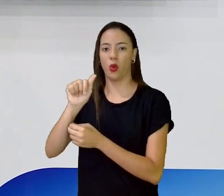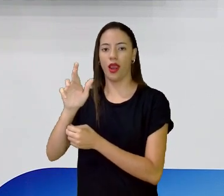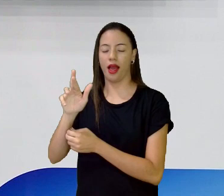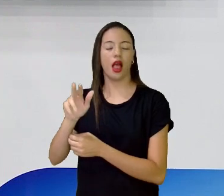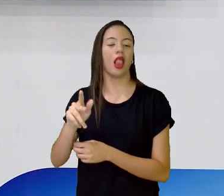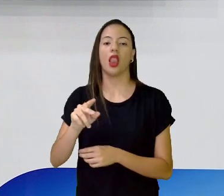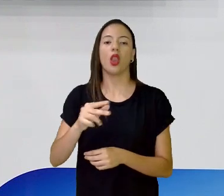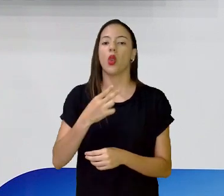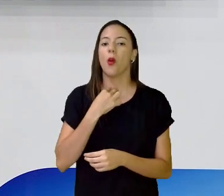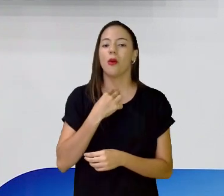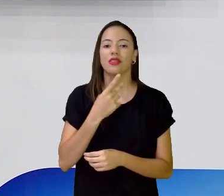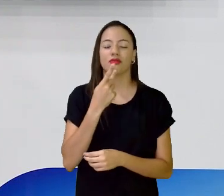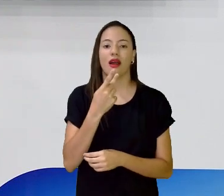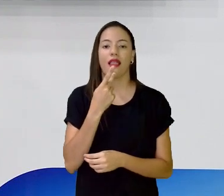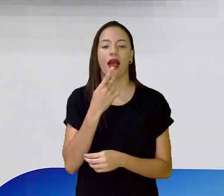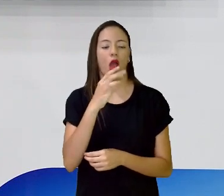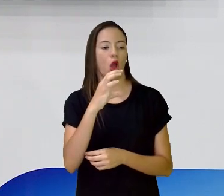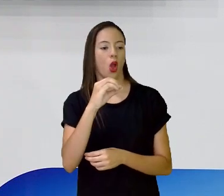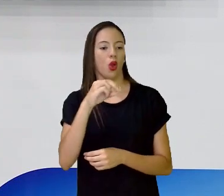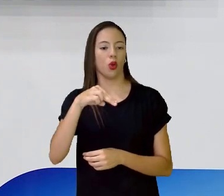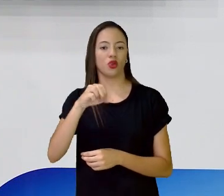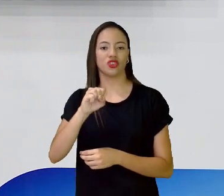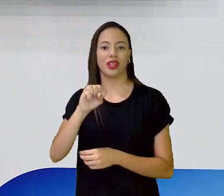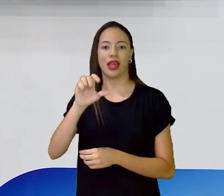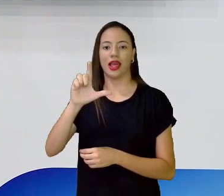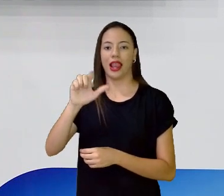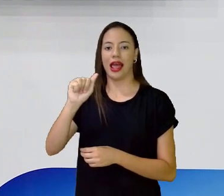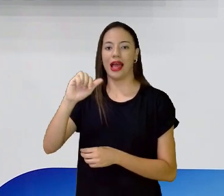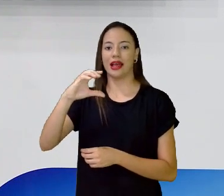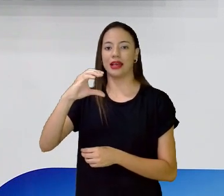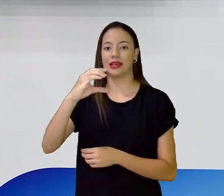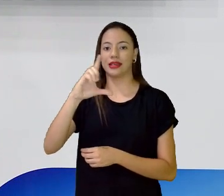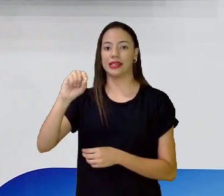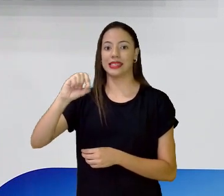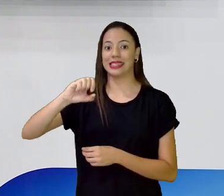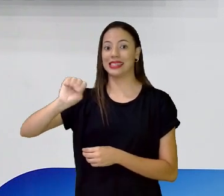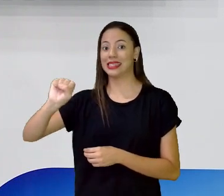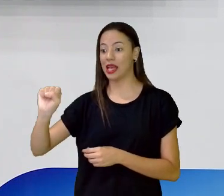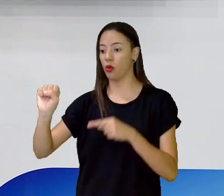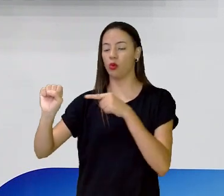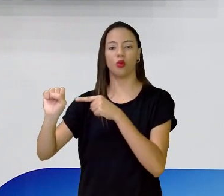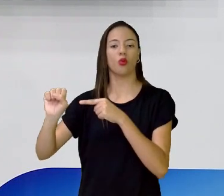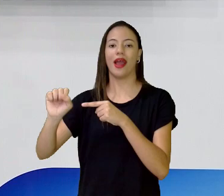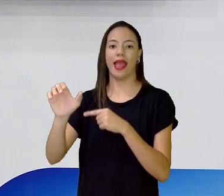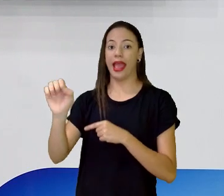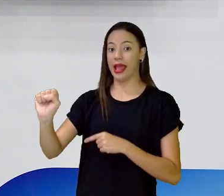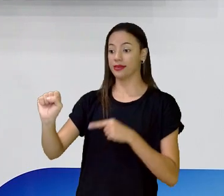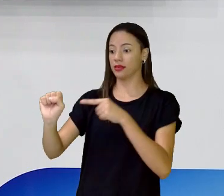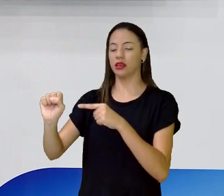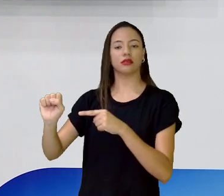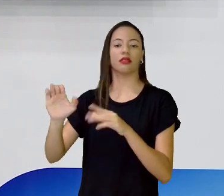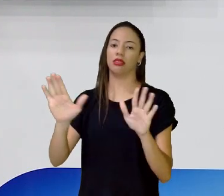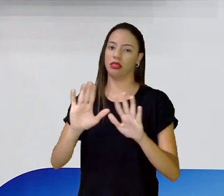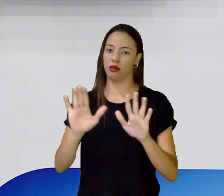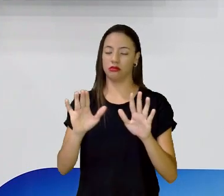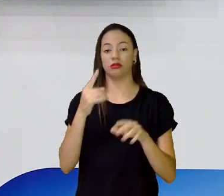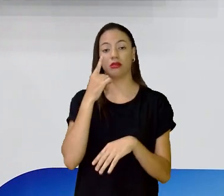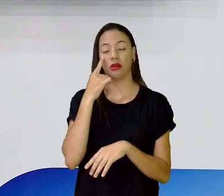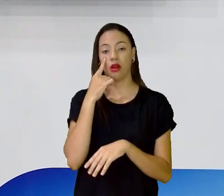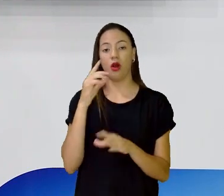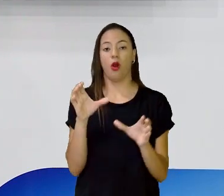É constelação. E nessa constelação tem muitas estrelas. Nesse buquê que eu ganhei,